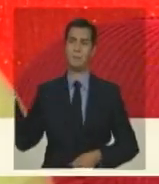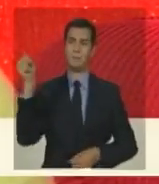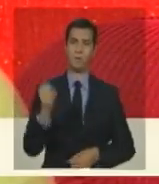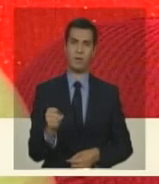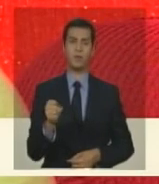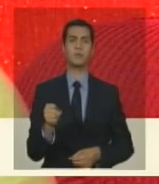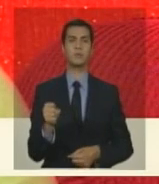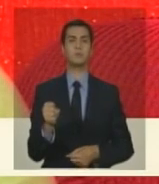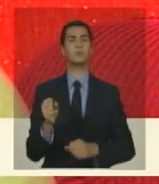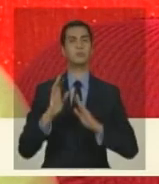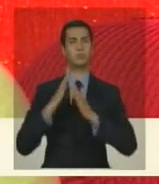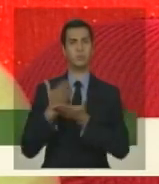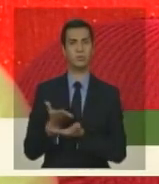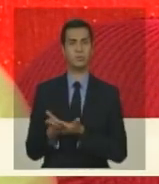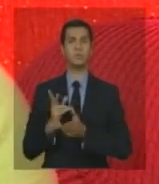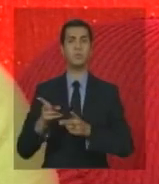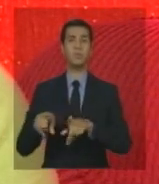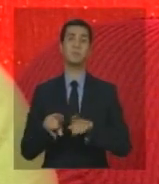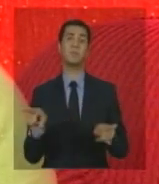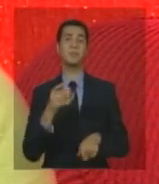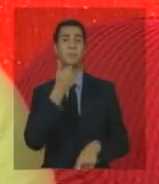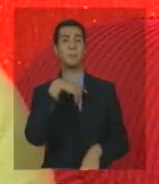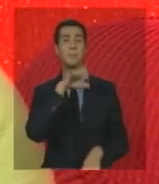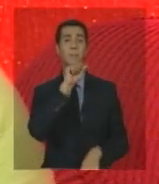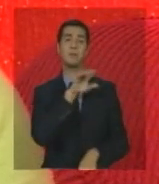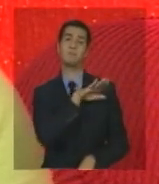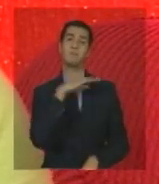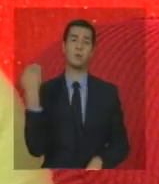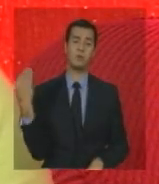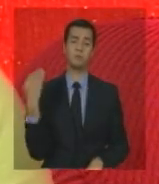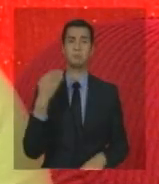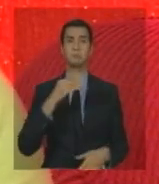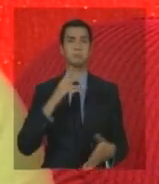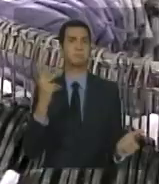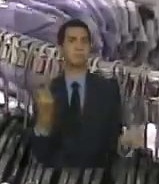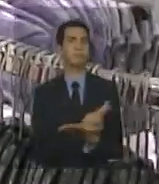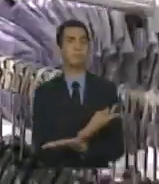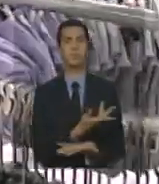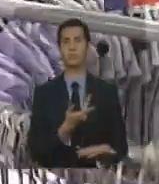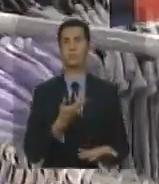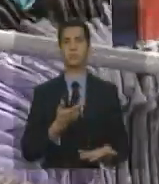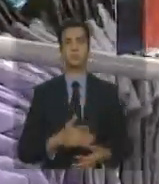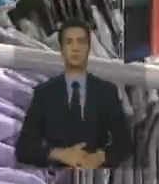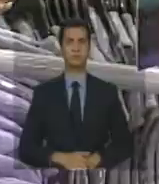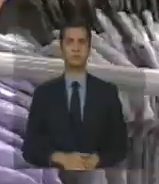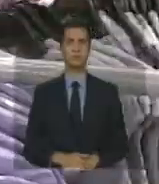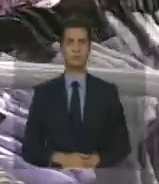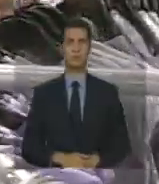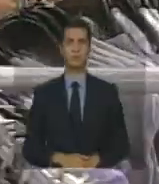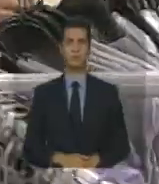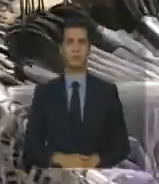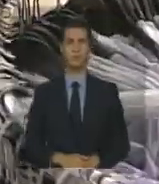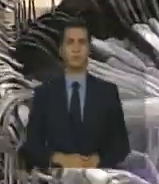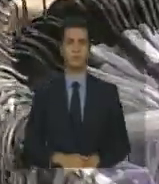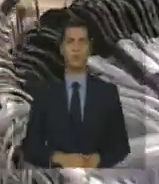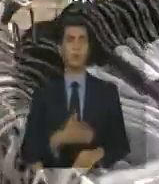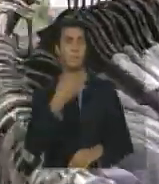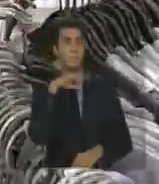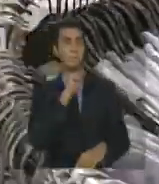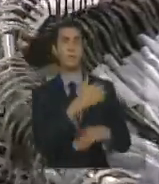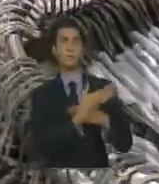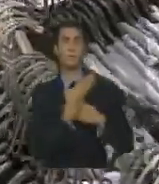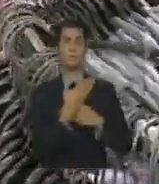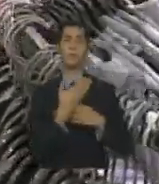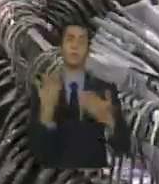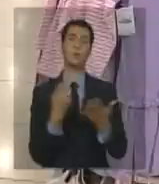aconteceu. Minha mãe morreu assim de repente, né? Ninguém esperava. Sem poder contar mais com o apoio da mãe, o